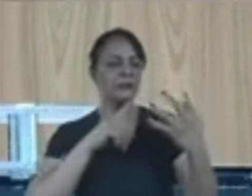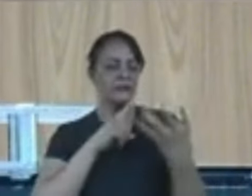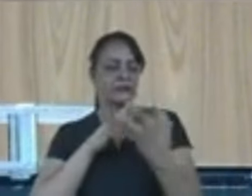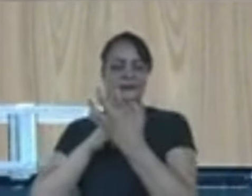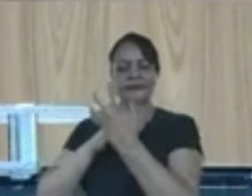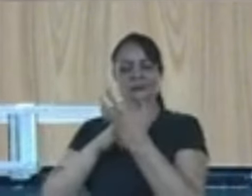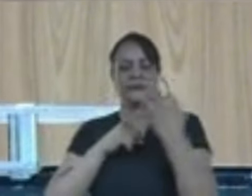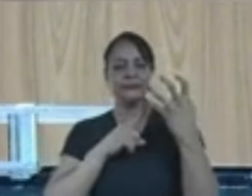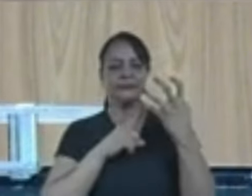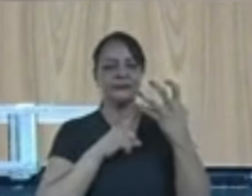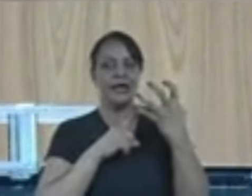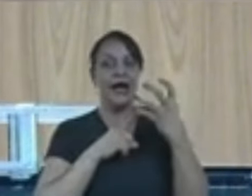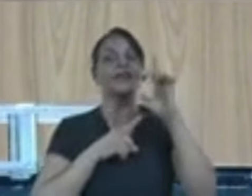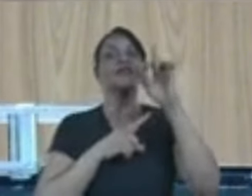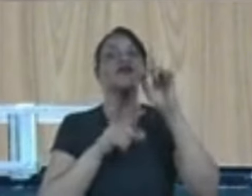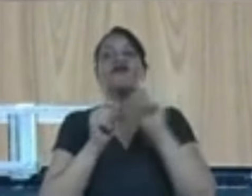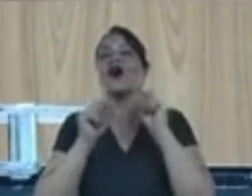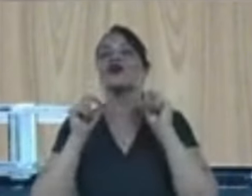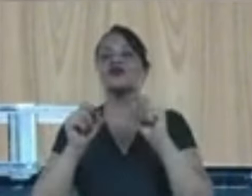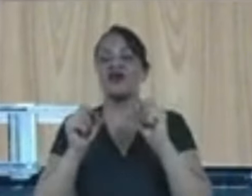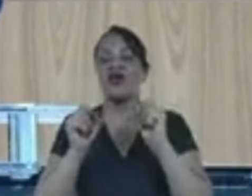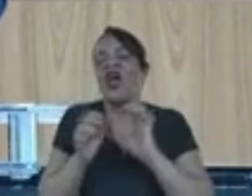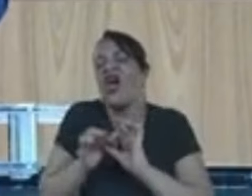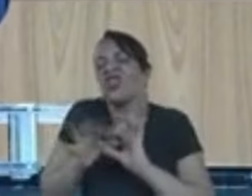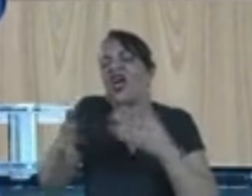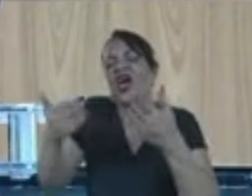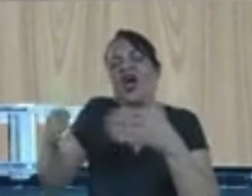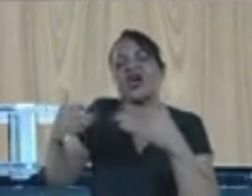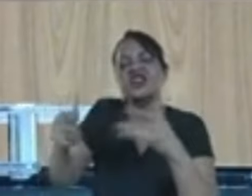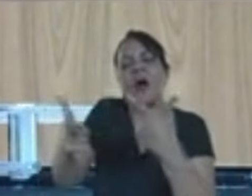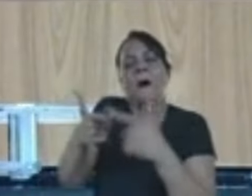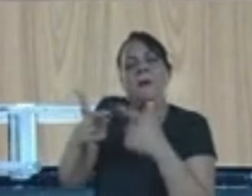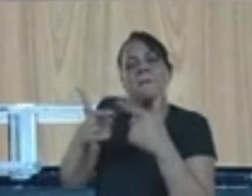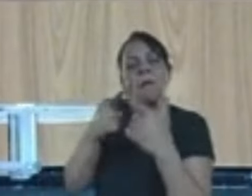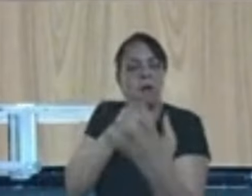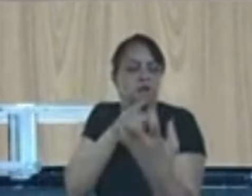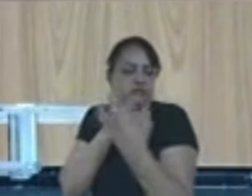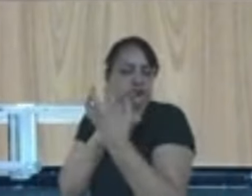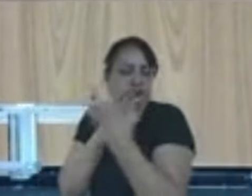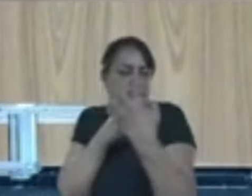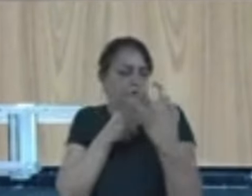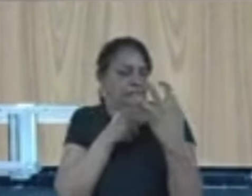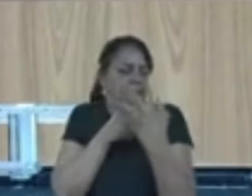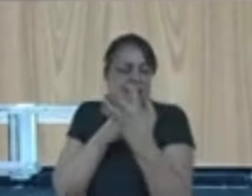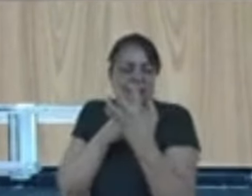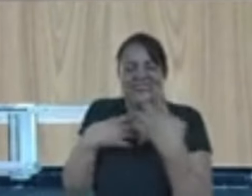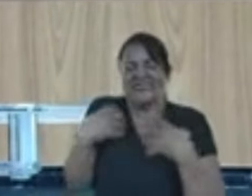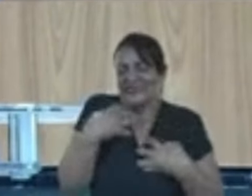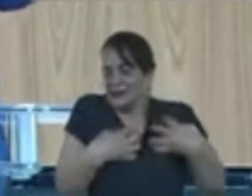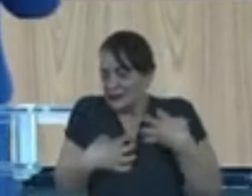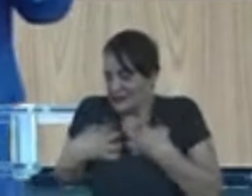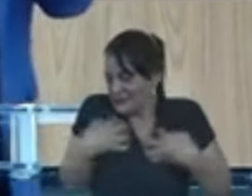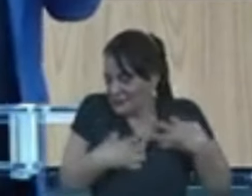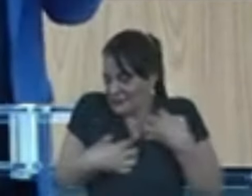pressionar e fazer com que ventos fortes venham sobre a nossa vida, unicamente para tentar fazer com que venhamos mudar o rumo das